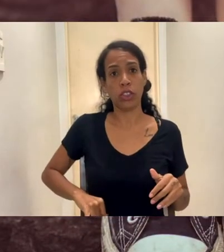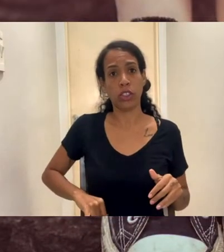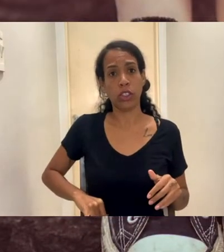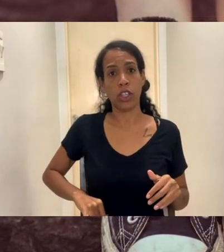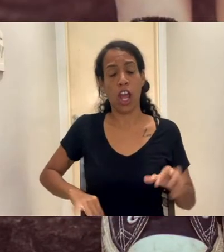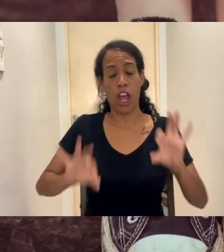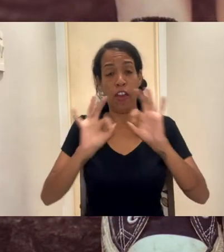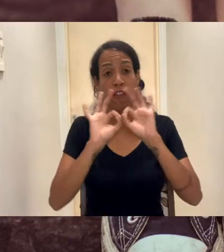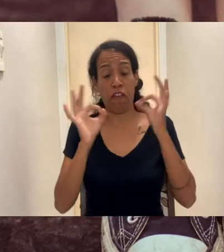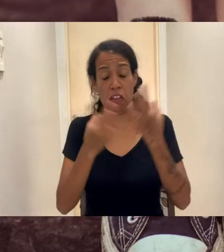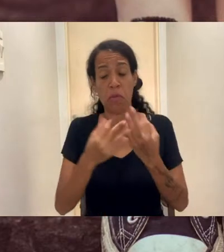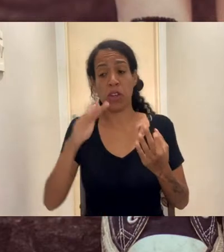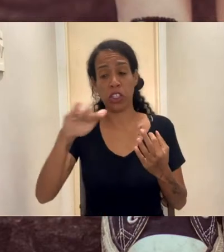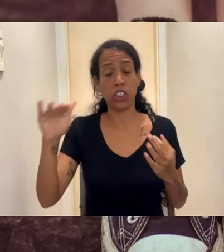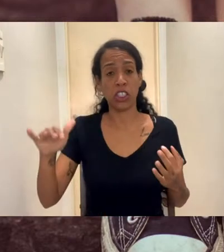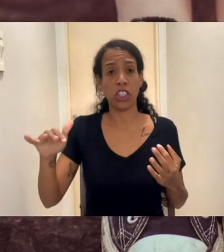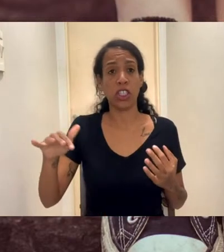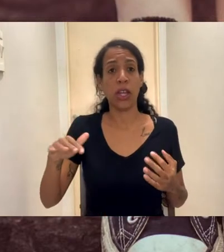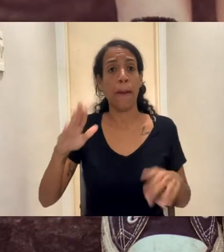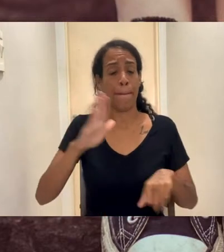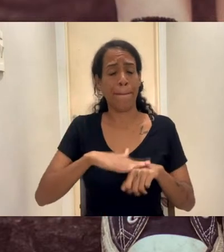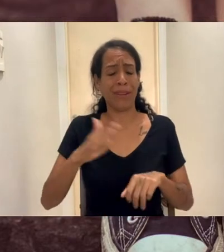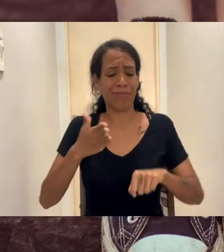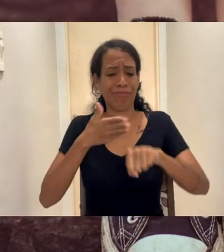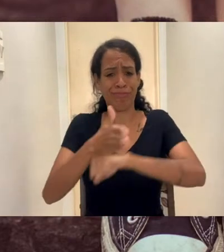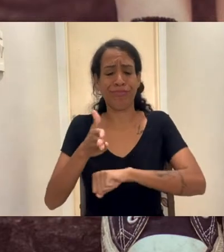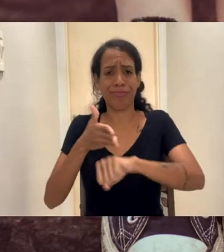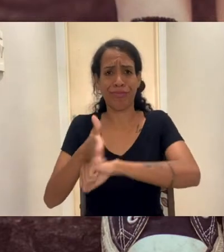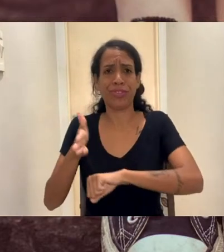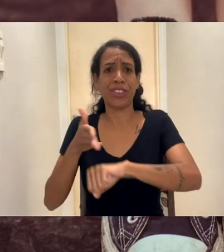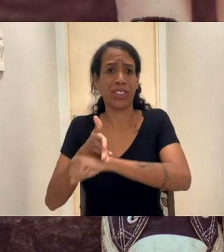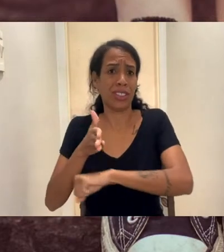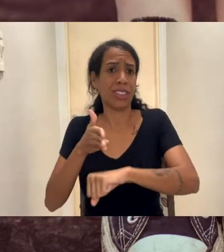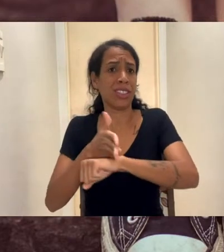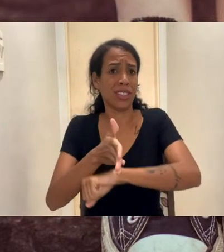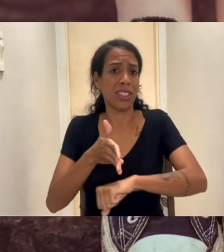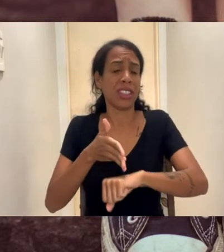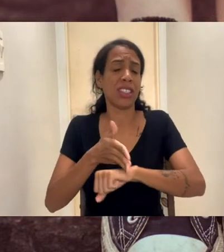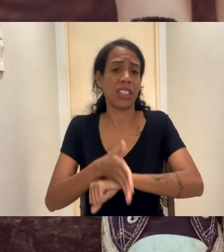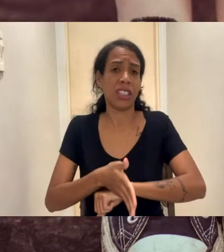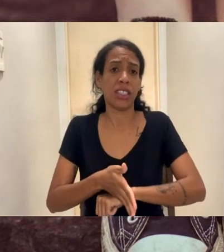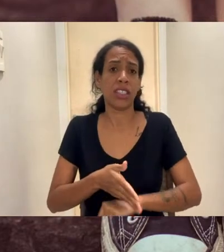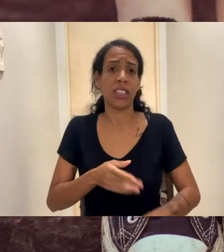suas famílias, nas histórias que mais atravessam os meus atendimentos, né,